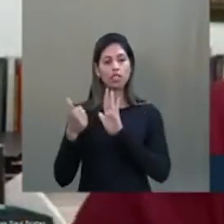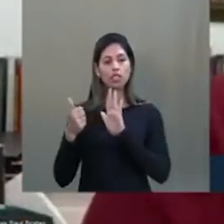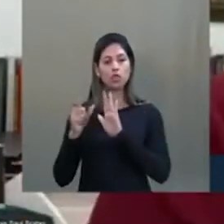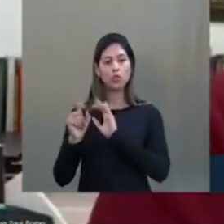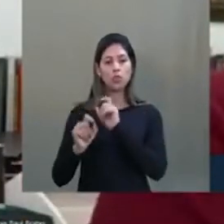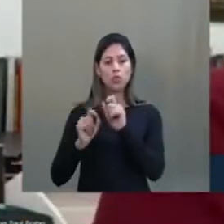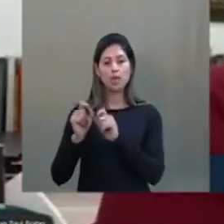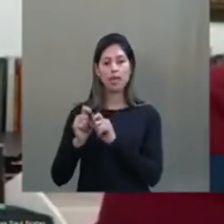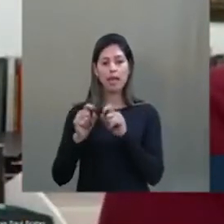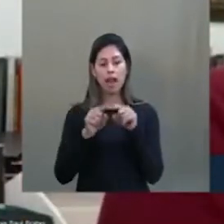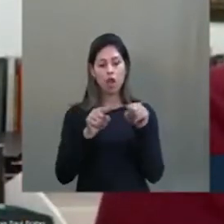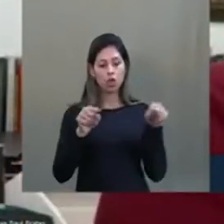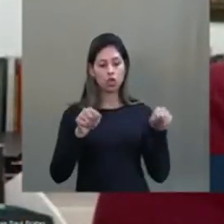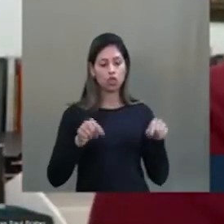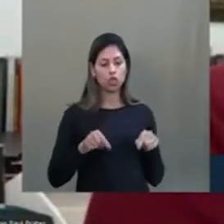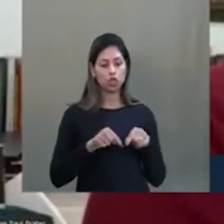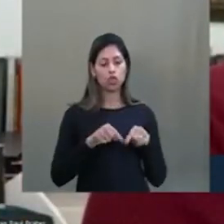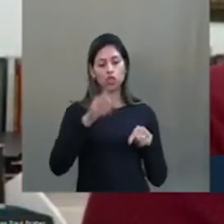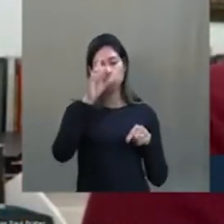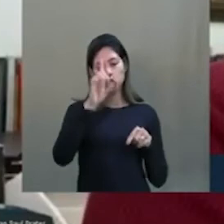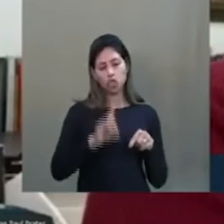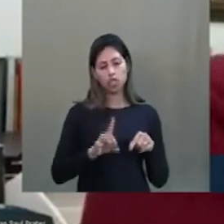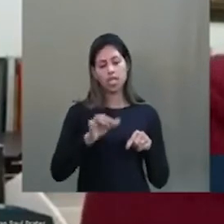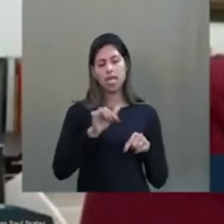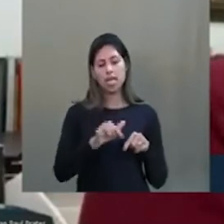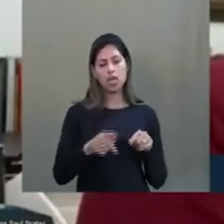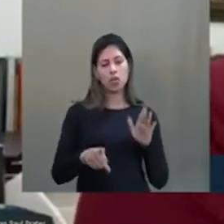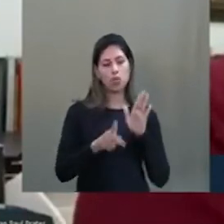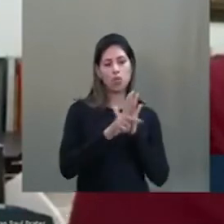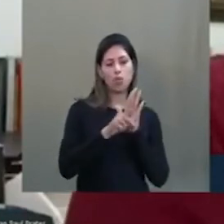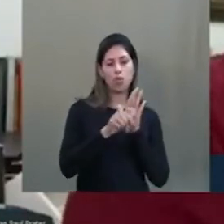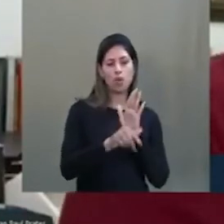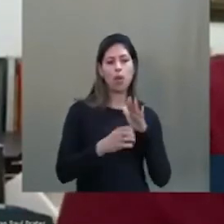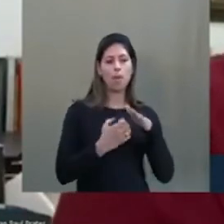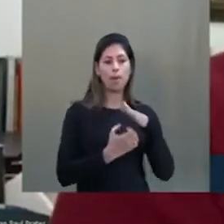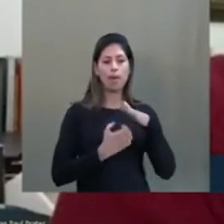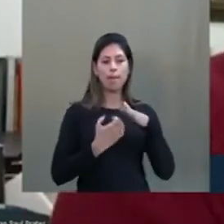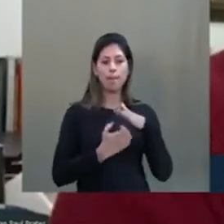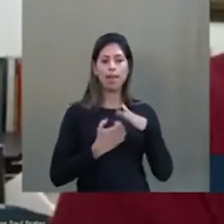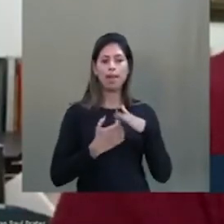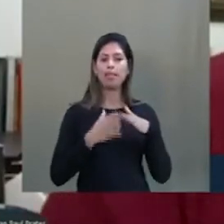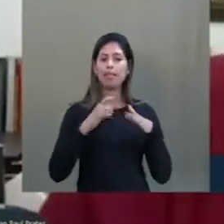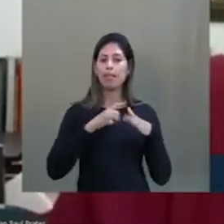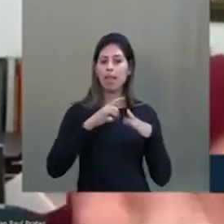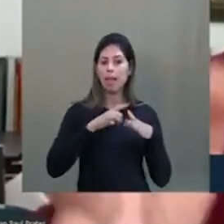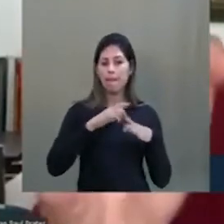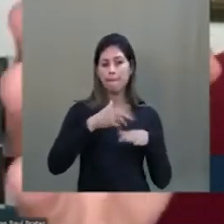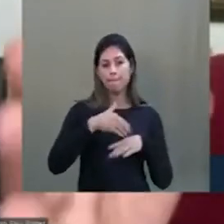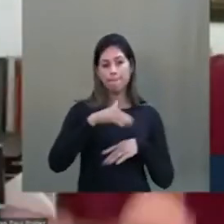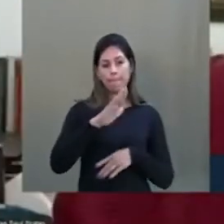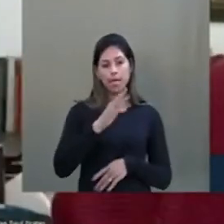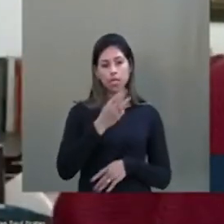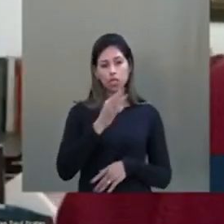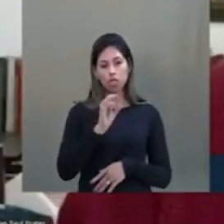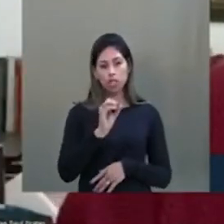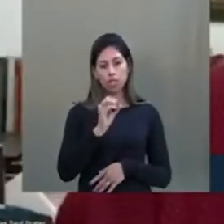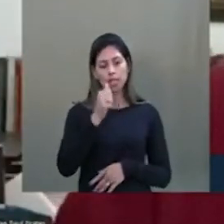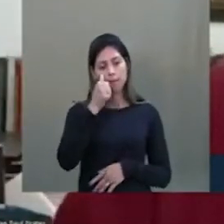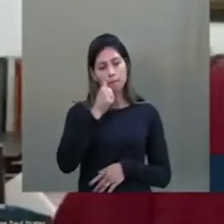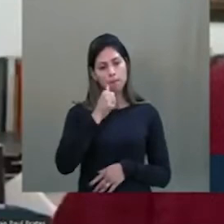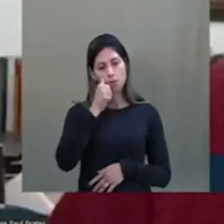ao local de amamentação apropriado numa empresa que empregue mais de 30 mulheres. Que fique bem claro isso, para